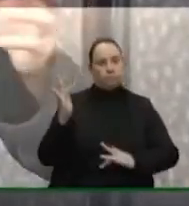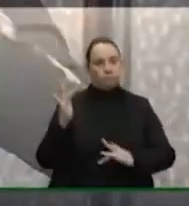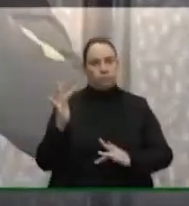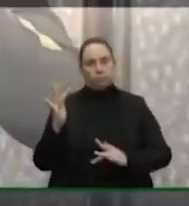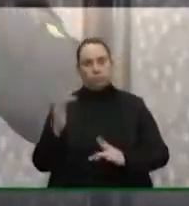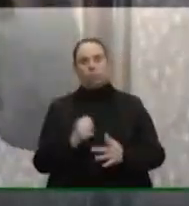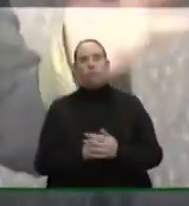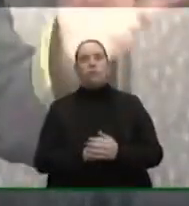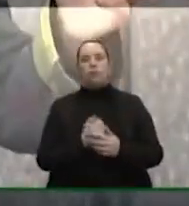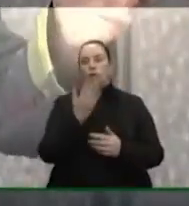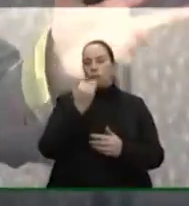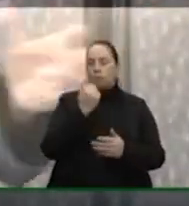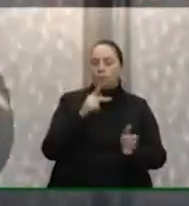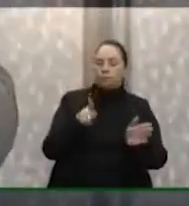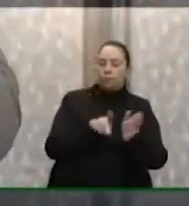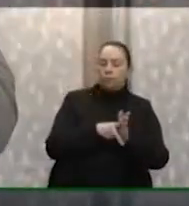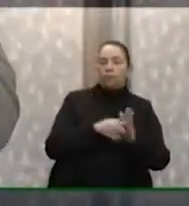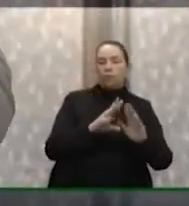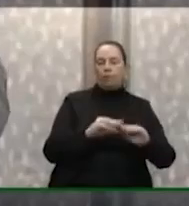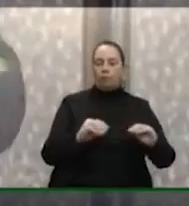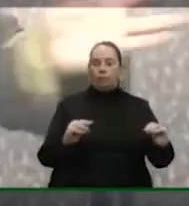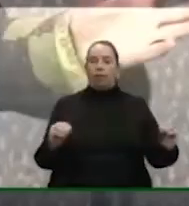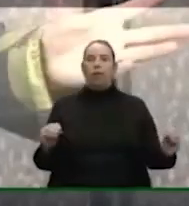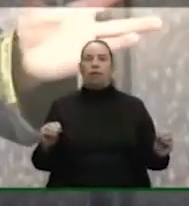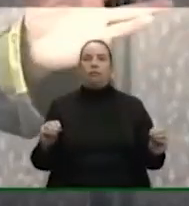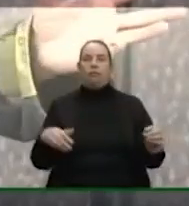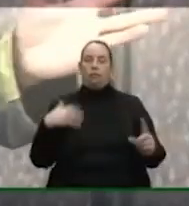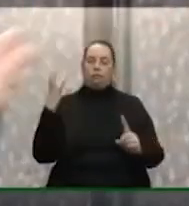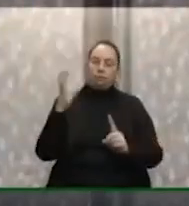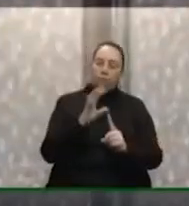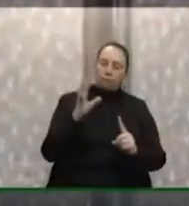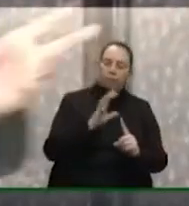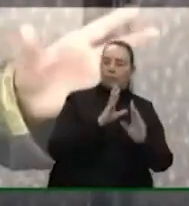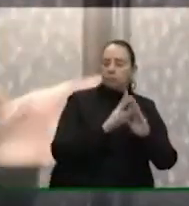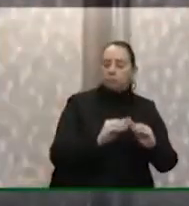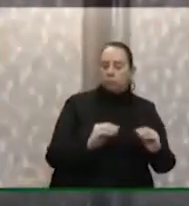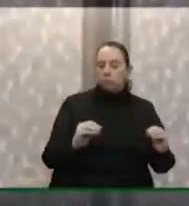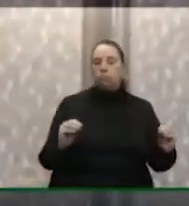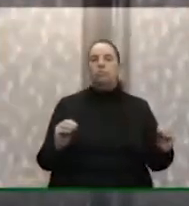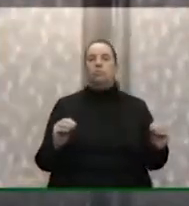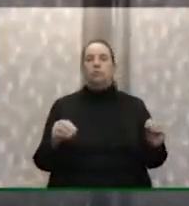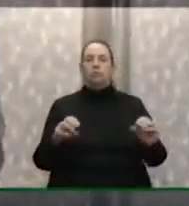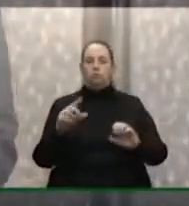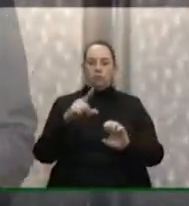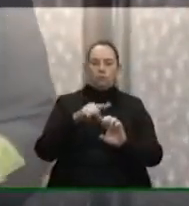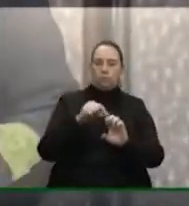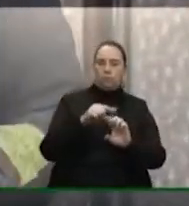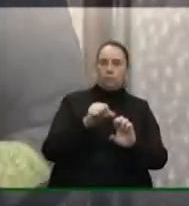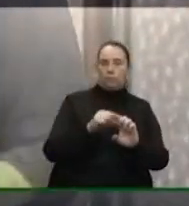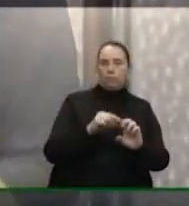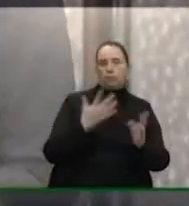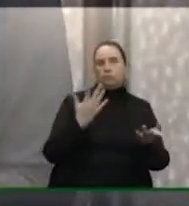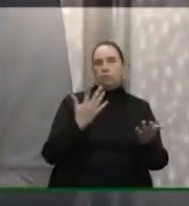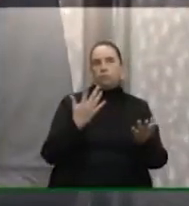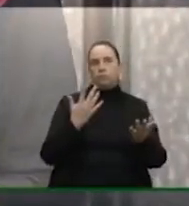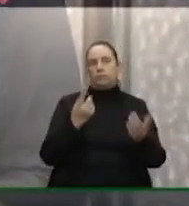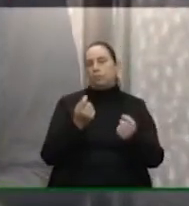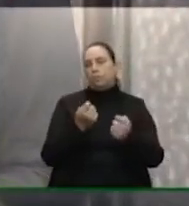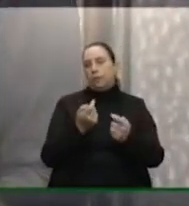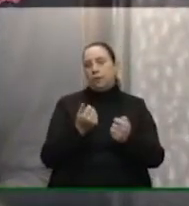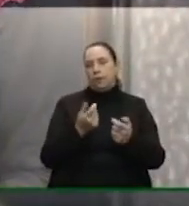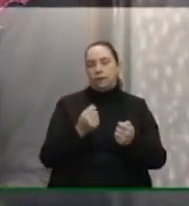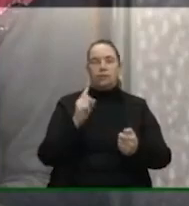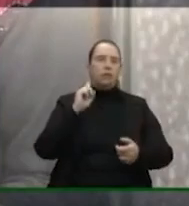terra a exaurir a terra a impactar a terra com Empreendimentos tipo lixão então quero